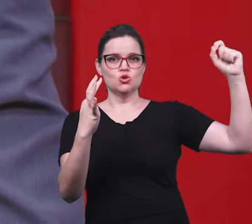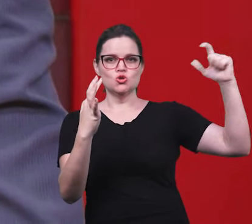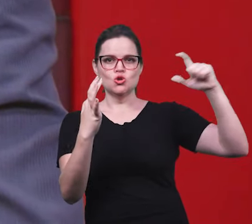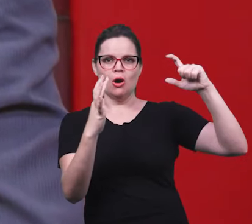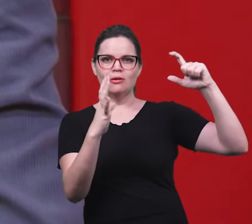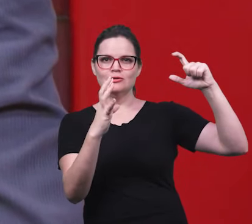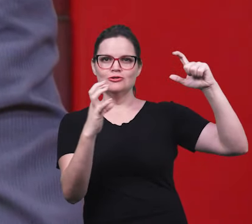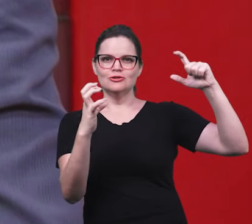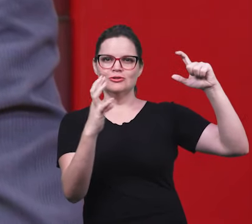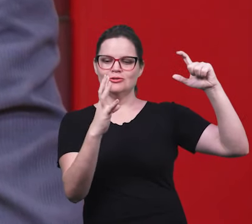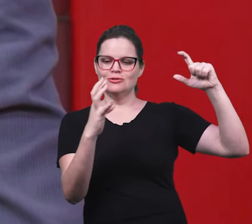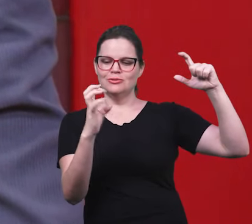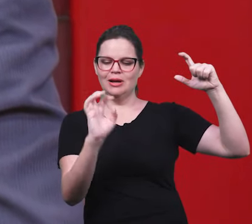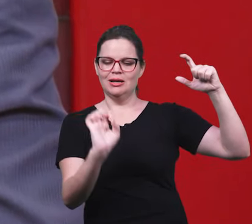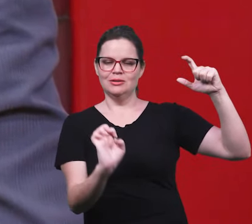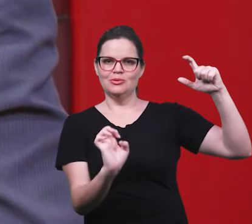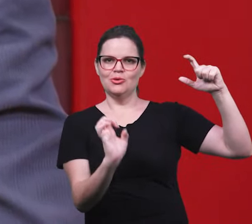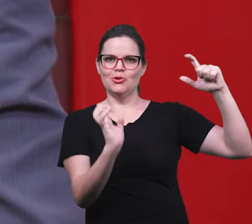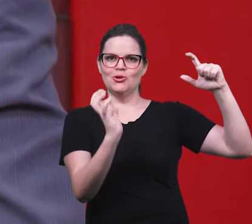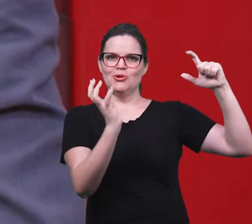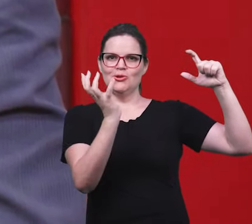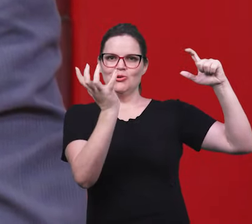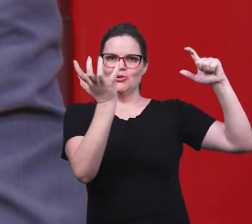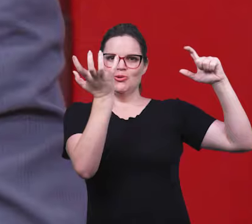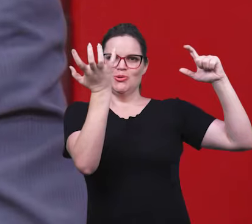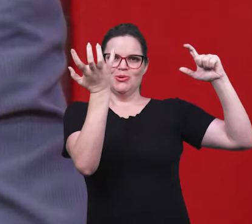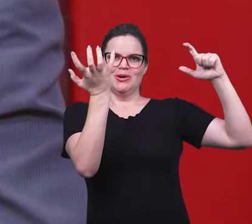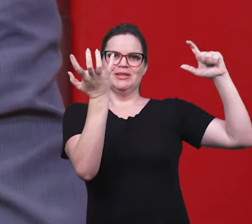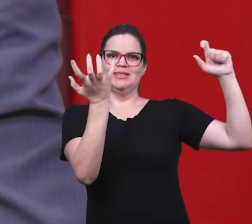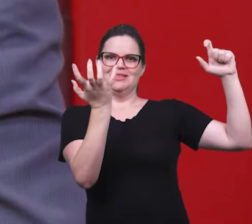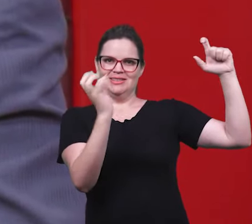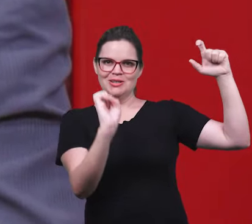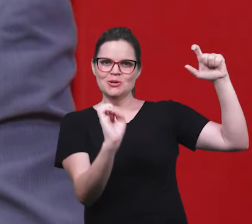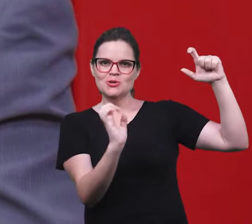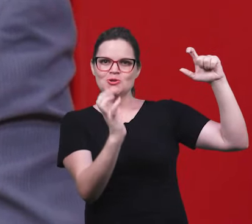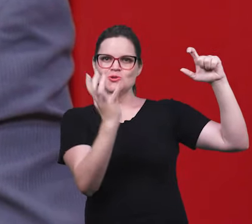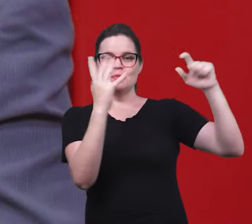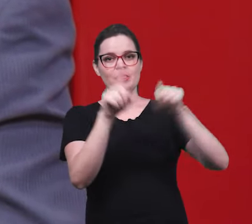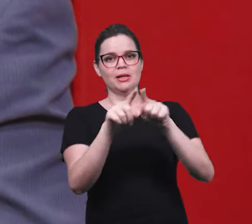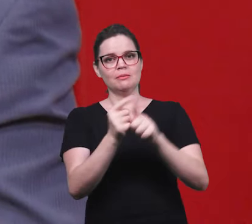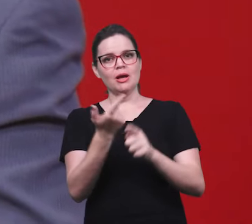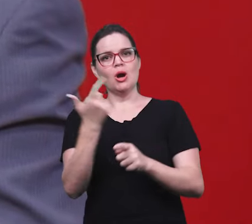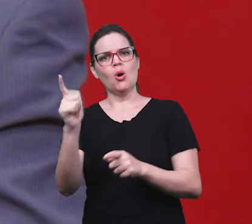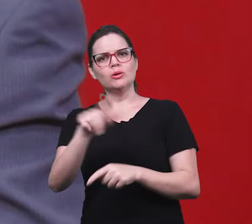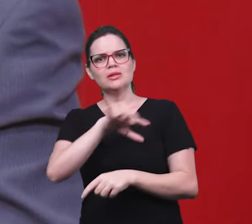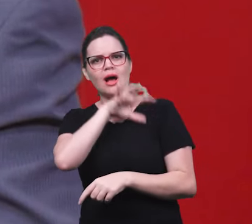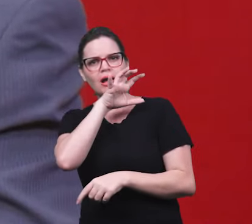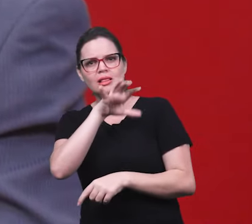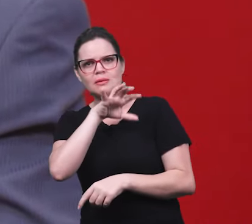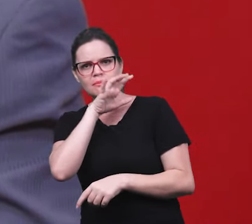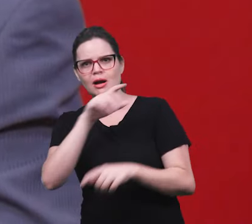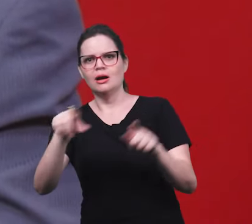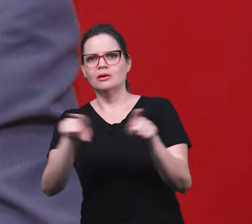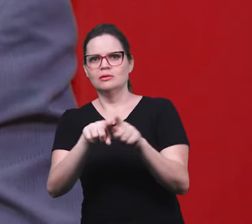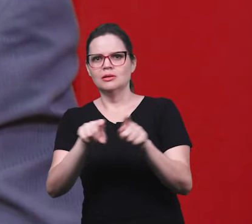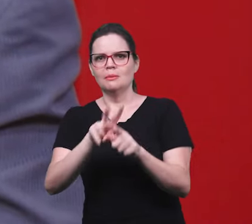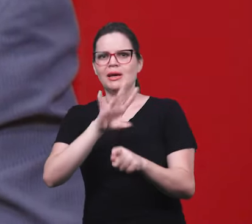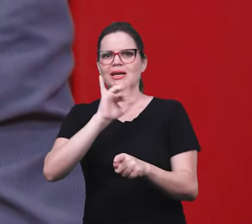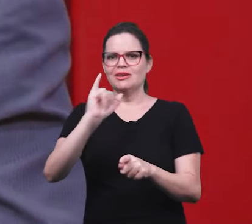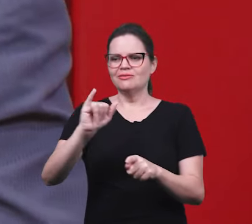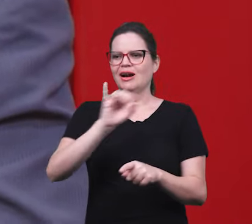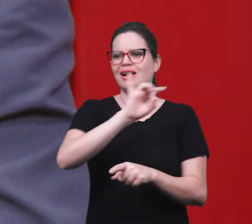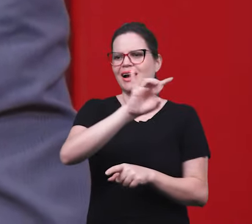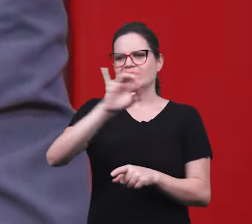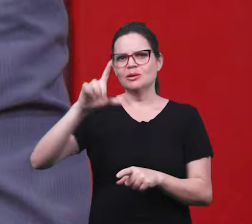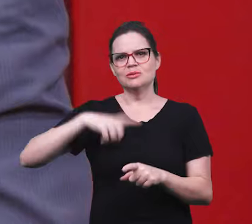vai servir de alimento também para todos os seres que são os herbívoros, que por sua vez vão servir de alimento para os carnívoros e daí